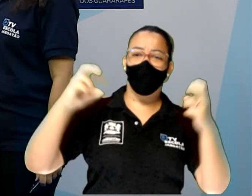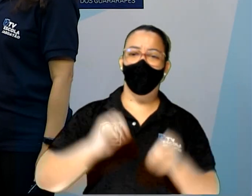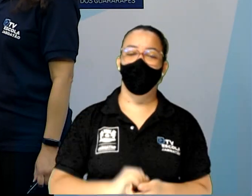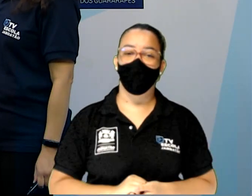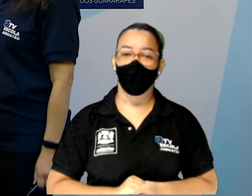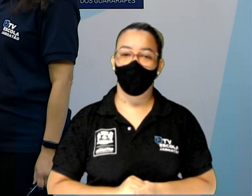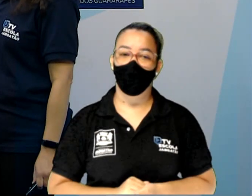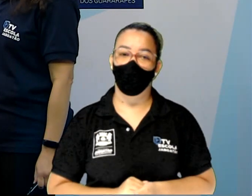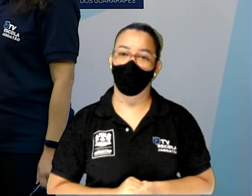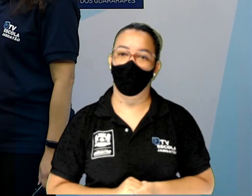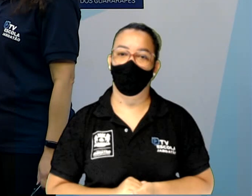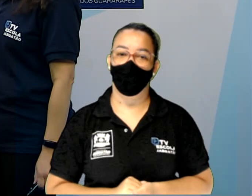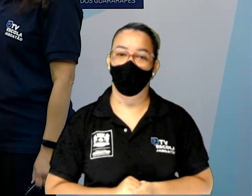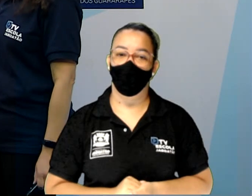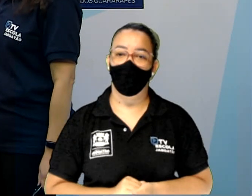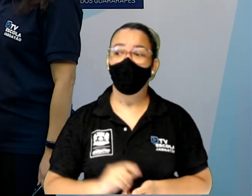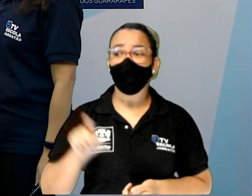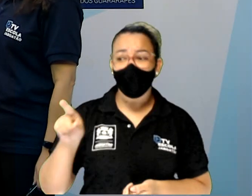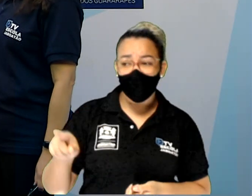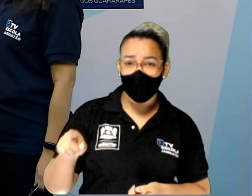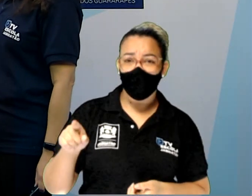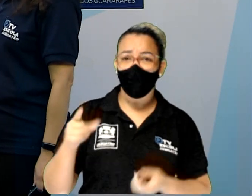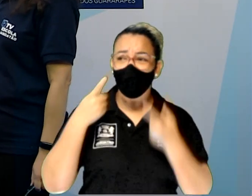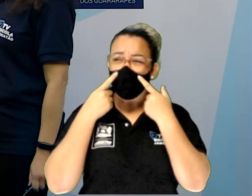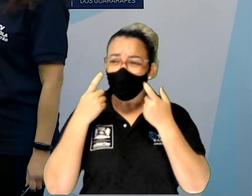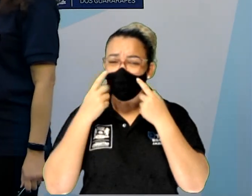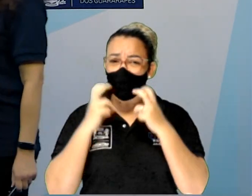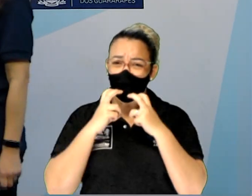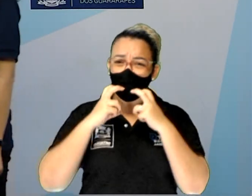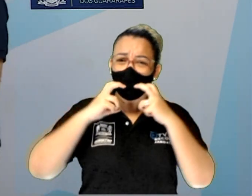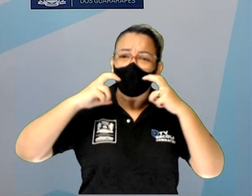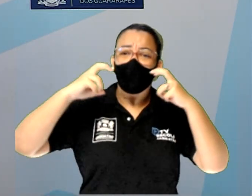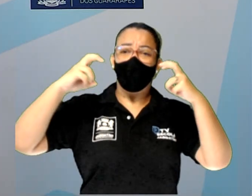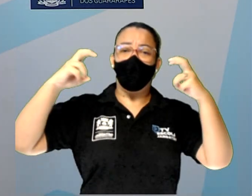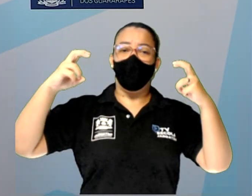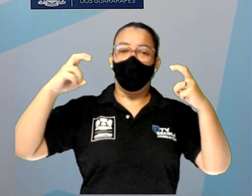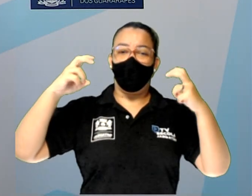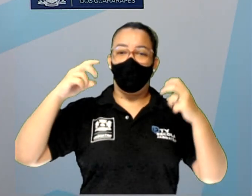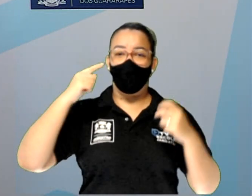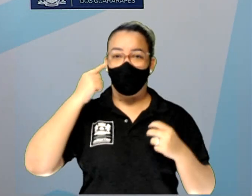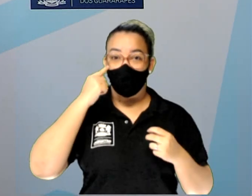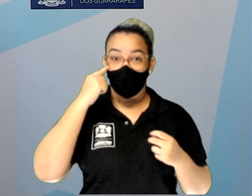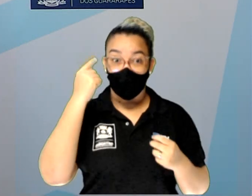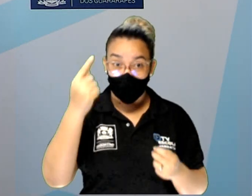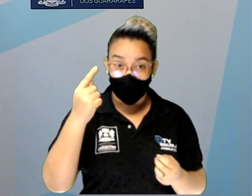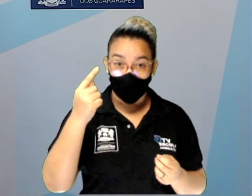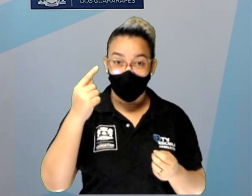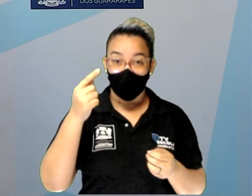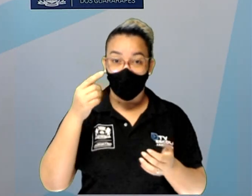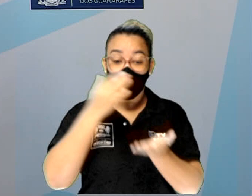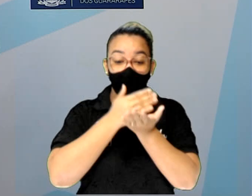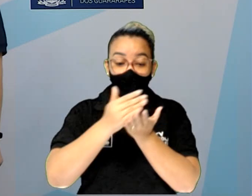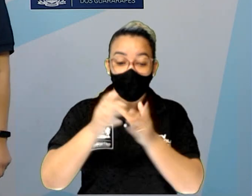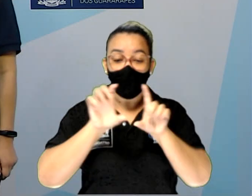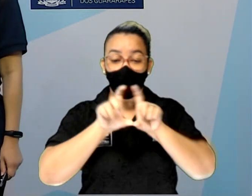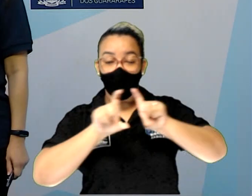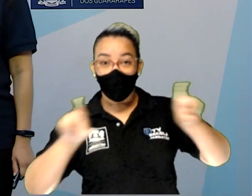A garota chorou muito alto. Pergunta no passado, a gente usa o did e o